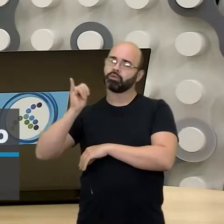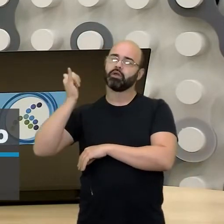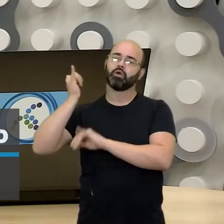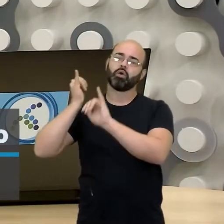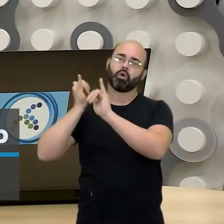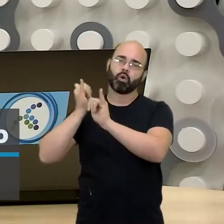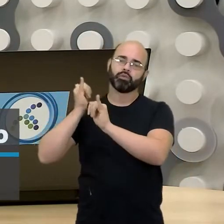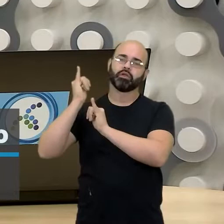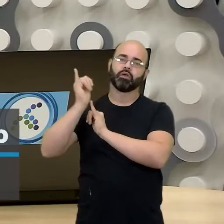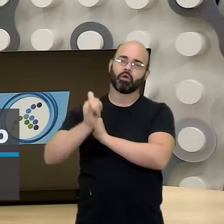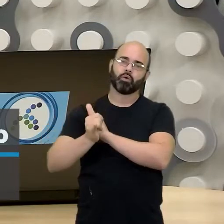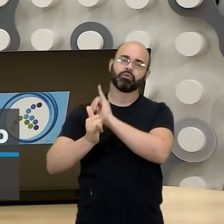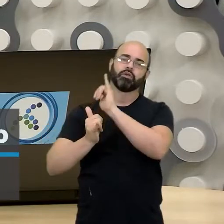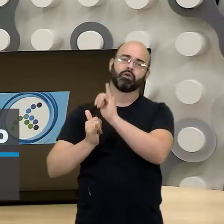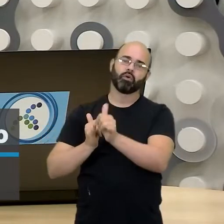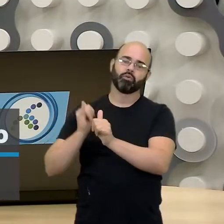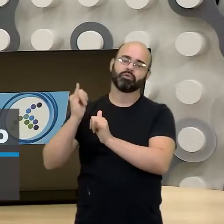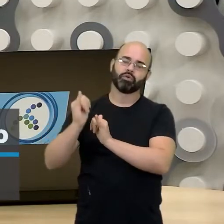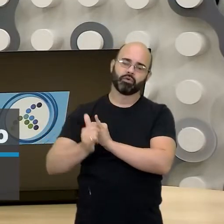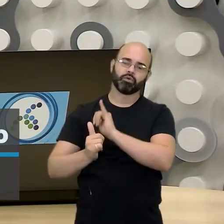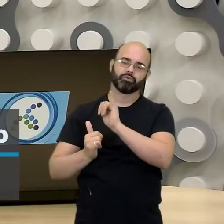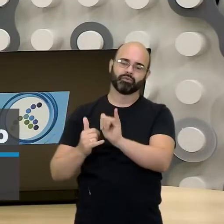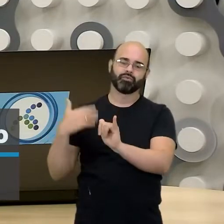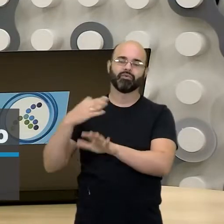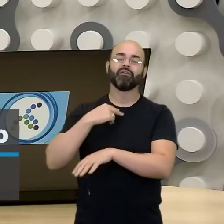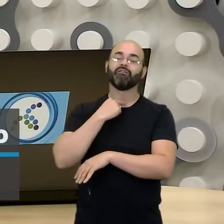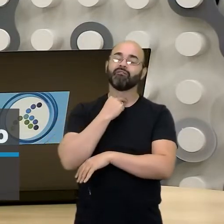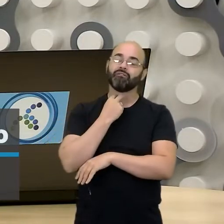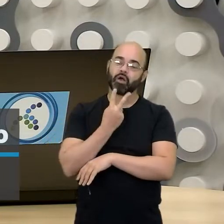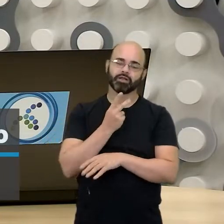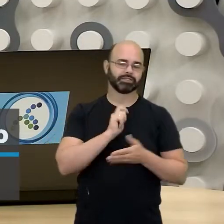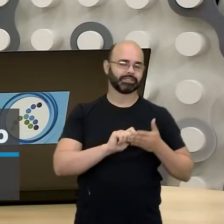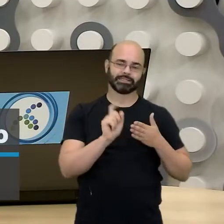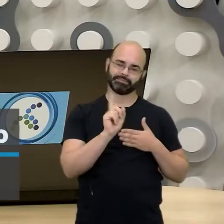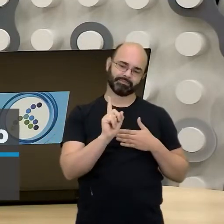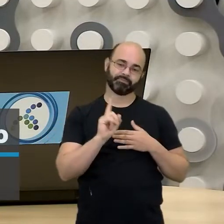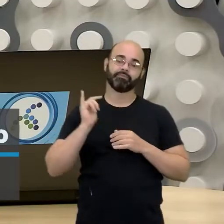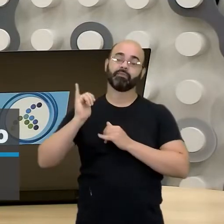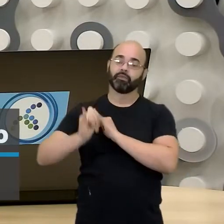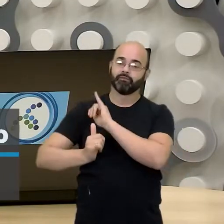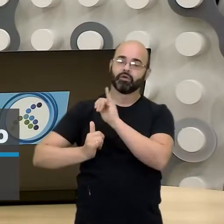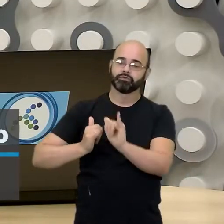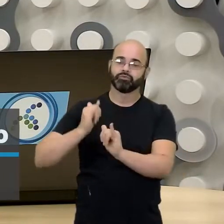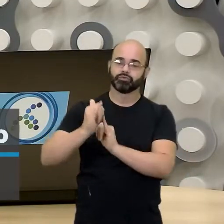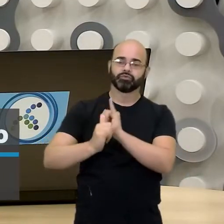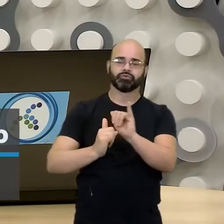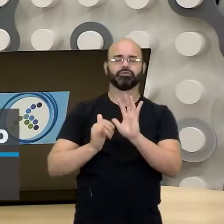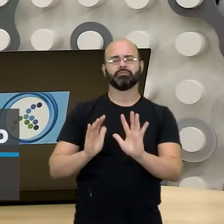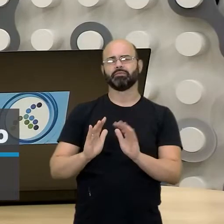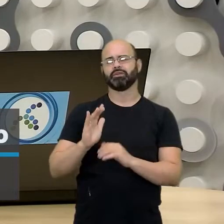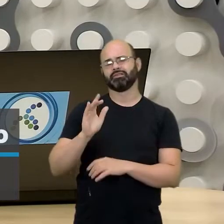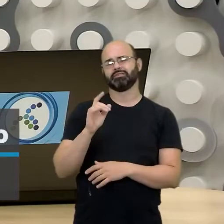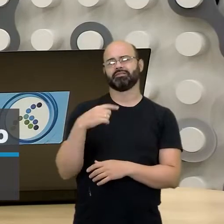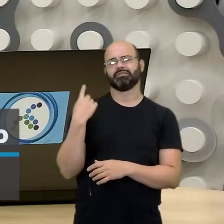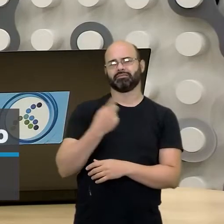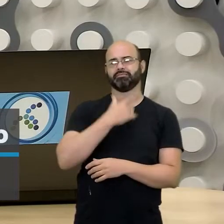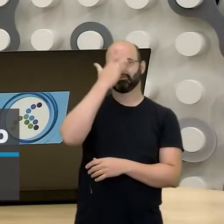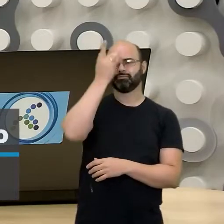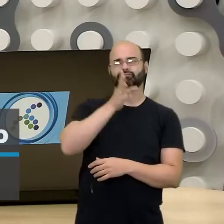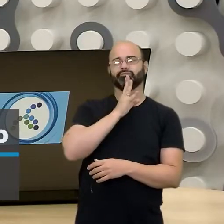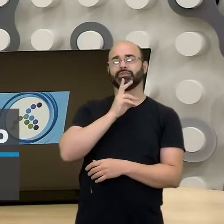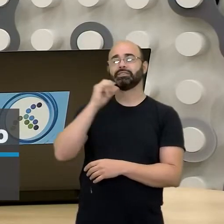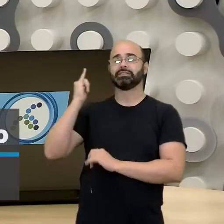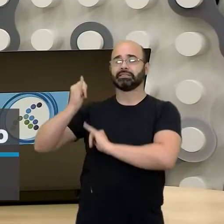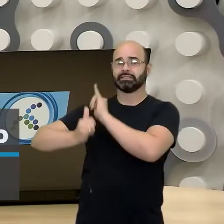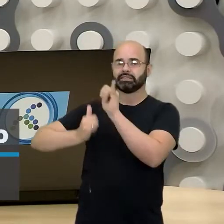contando o mito, na verdade, né, mas a gente tem aquele ditado, quem conta um conto, aumenta um ponto.